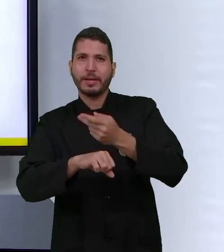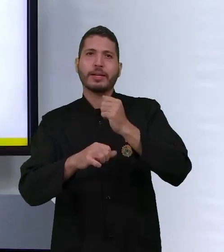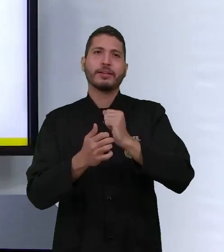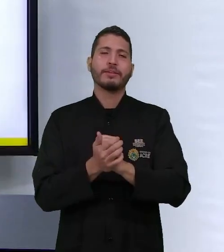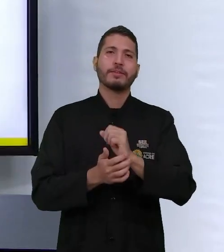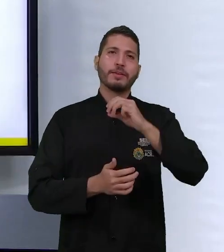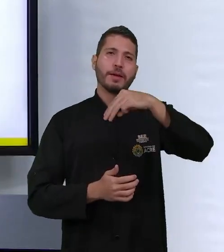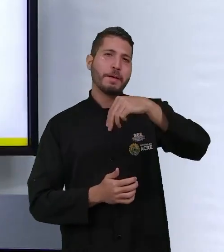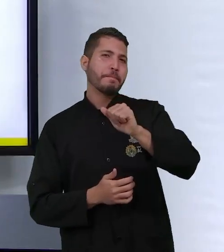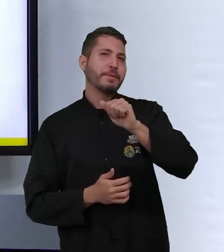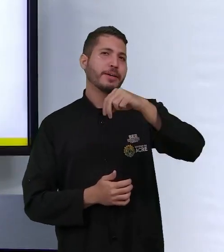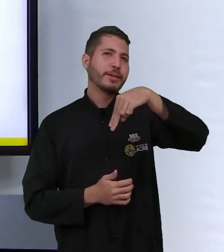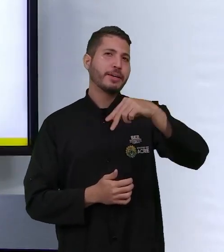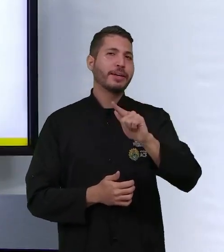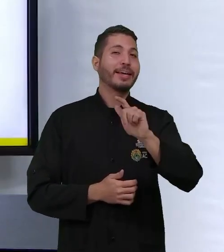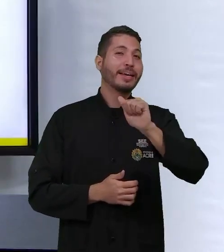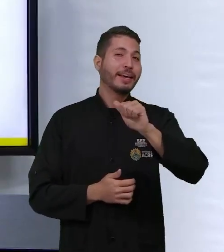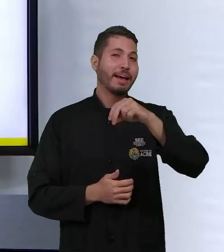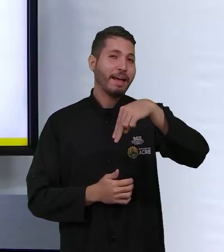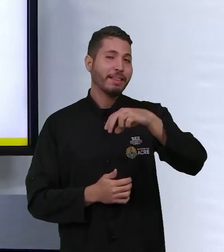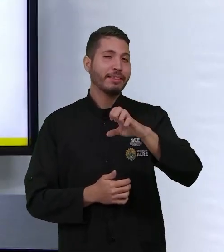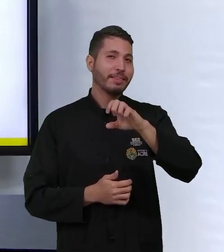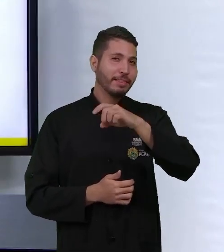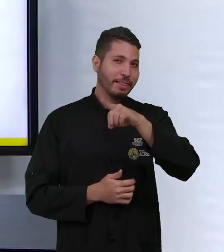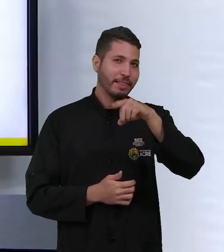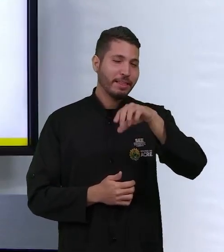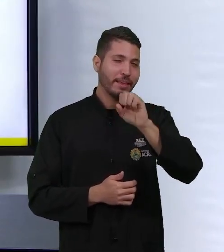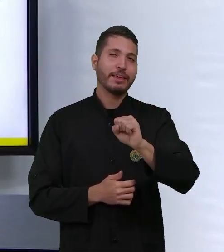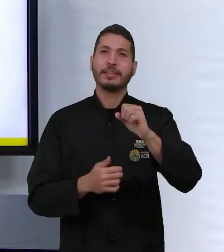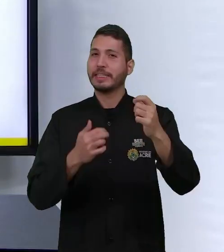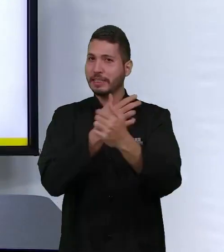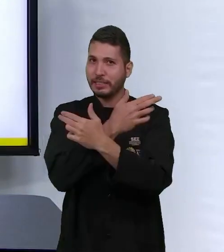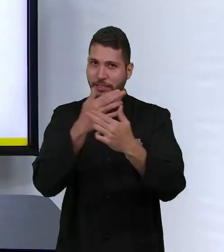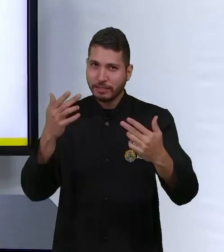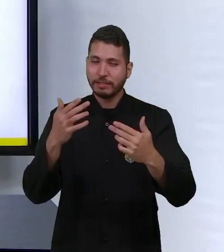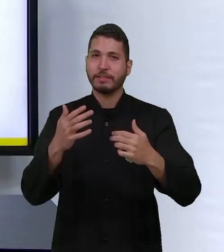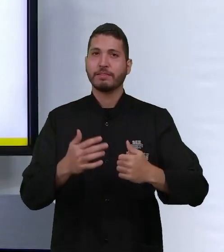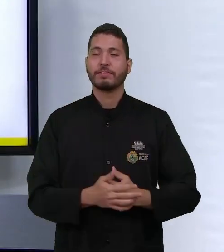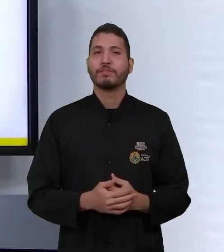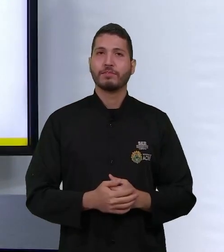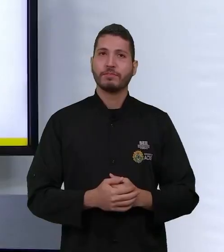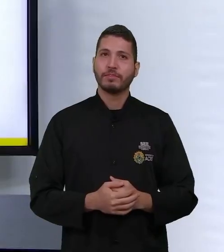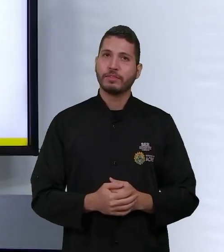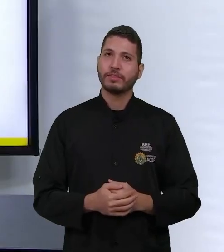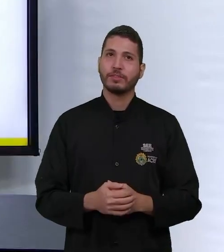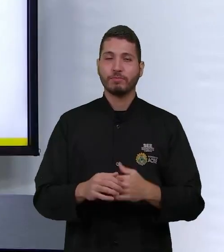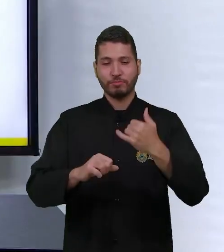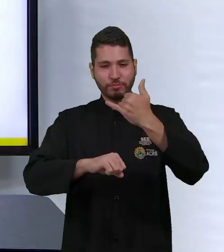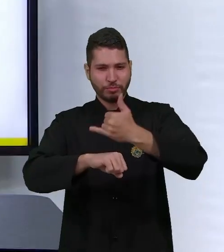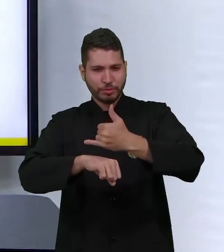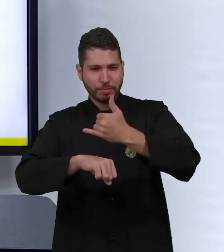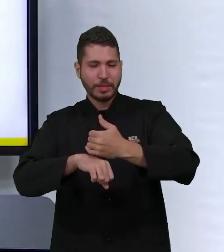manganês. Falando de uma coisa mais atual, de um sistema mais atual, os chamados metais raros, que